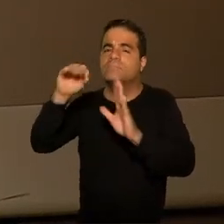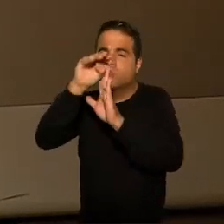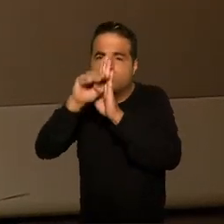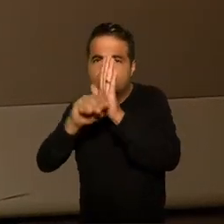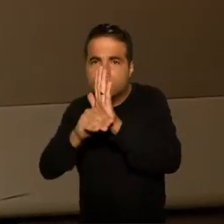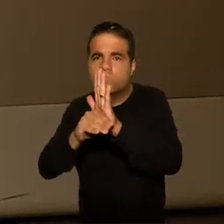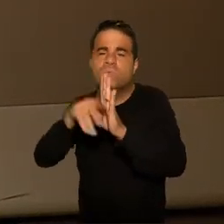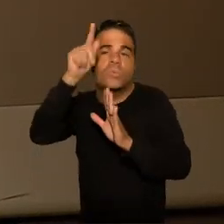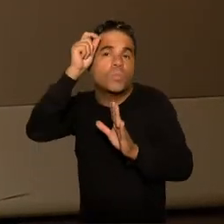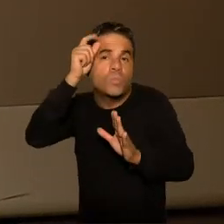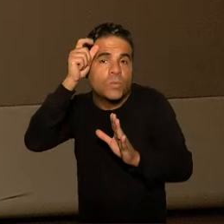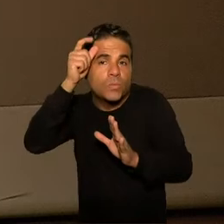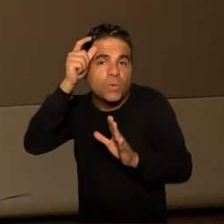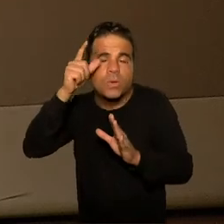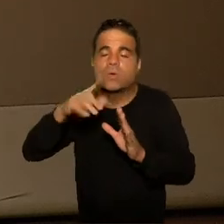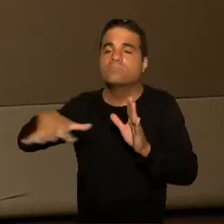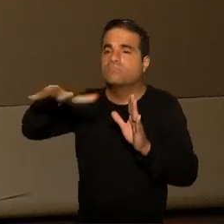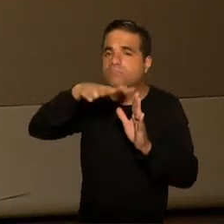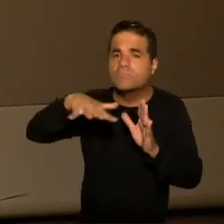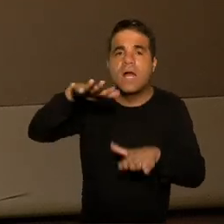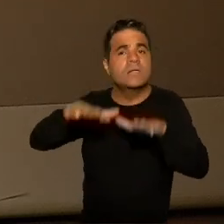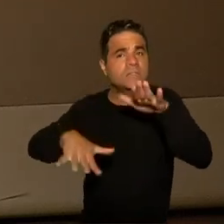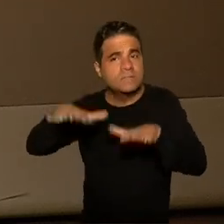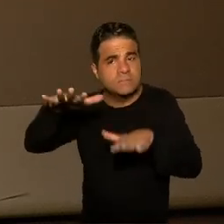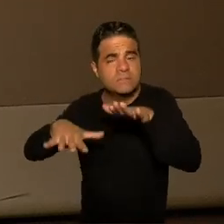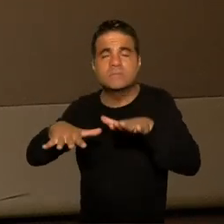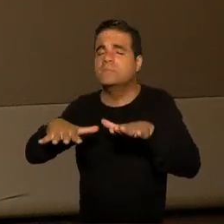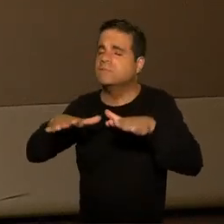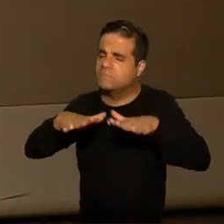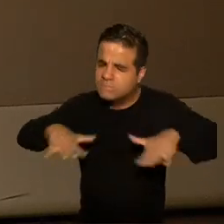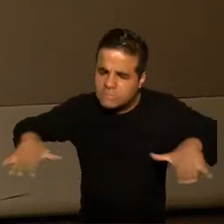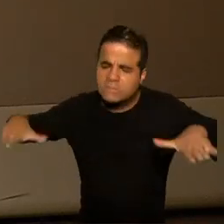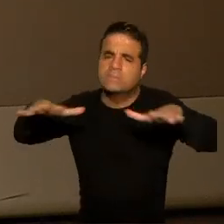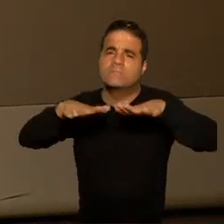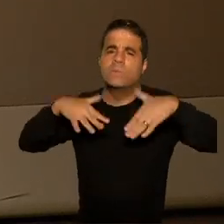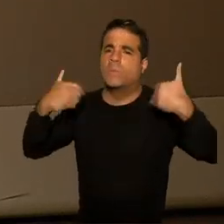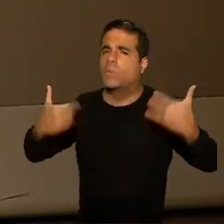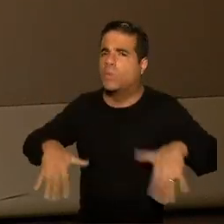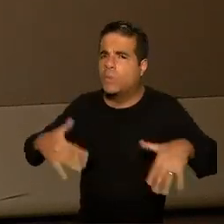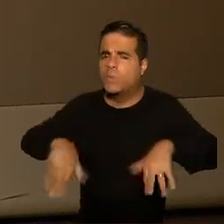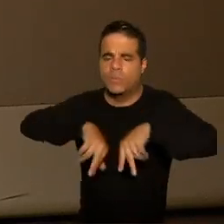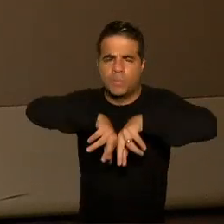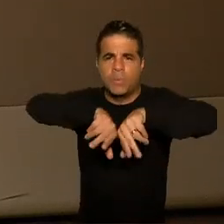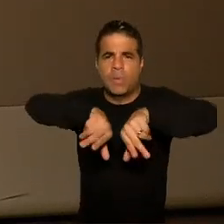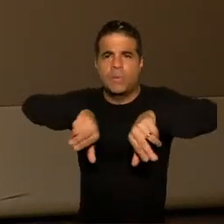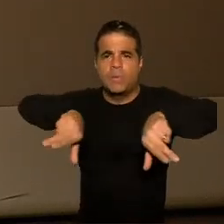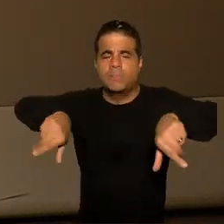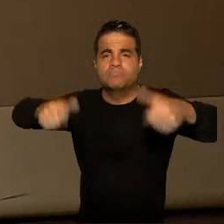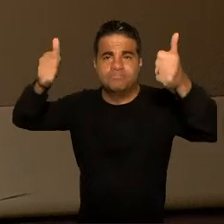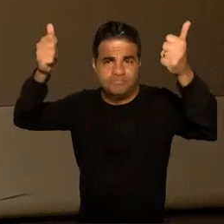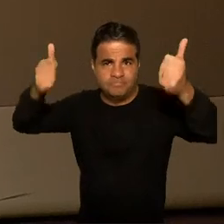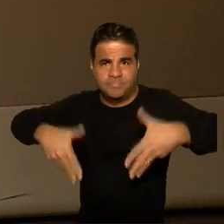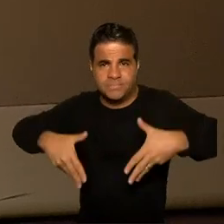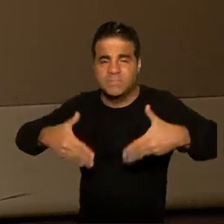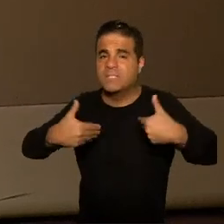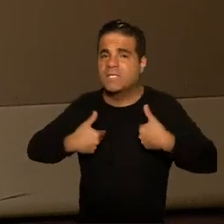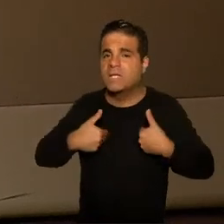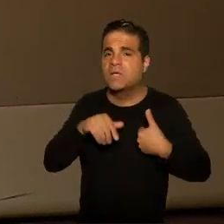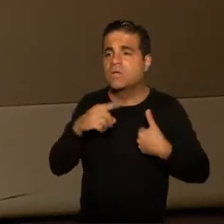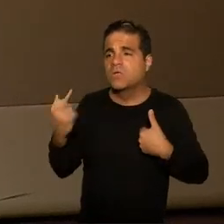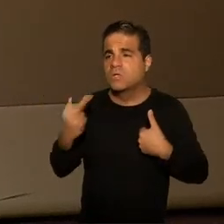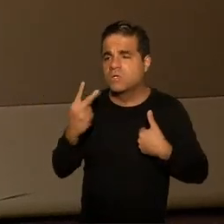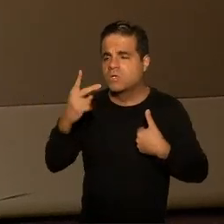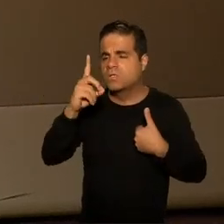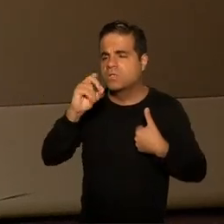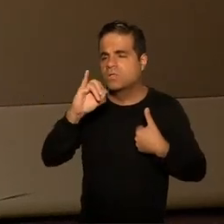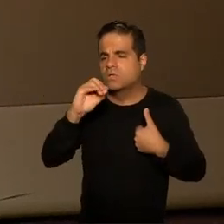cultural de uma instituição cultural né As instituições culturais são muito diversas né mas aqui eu acho que eu e o Diogo a gente